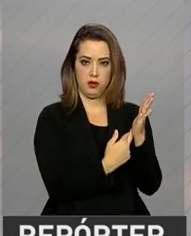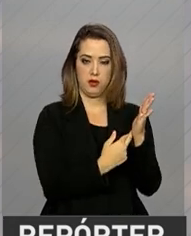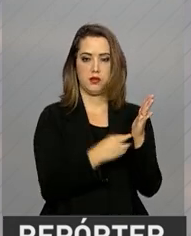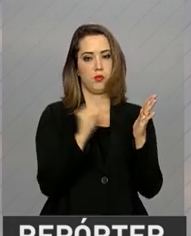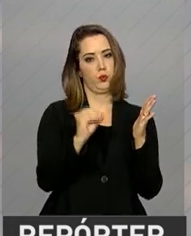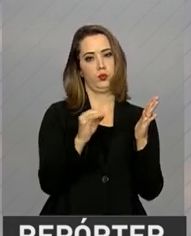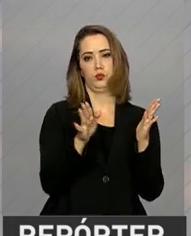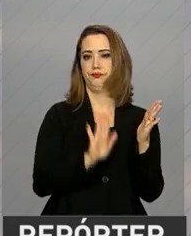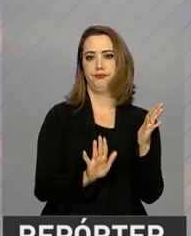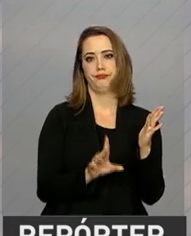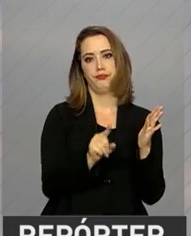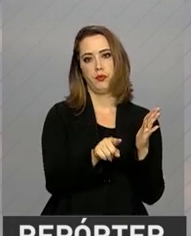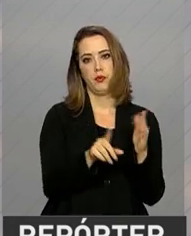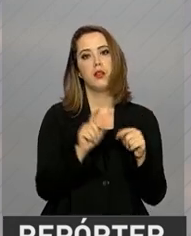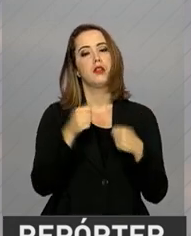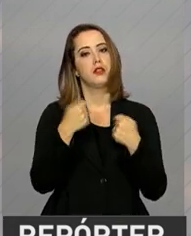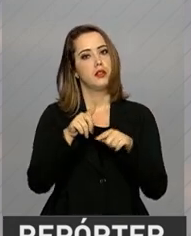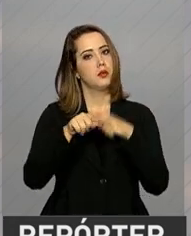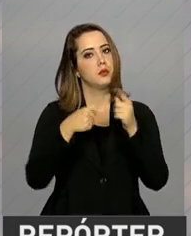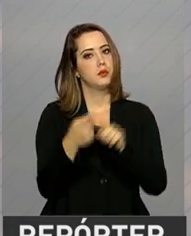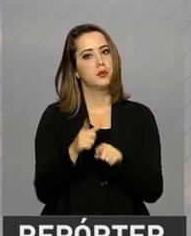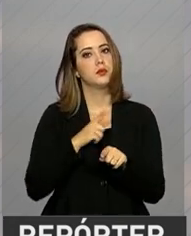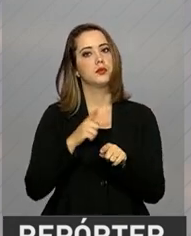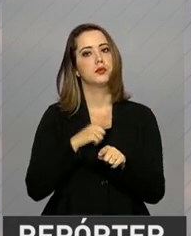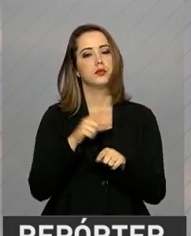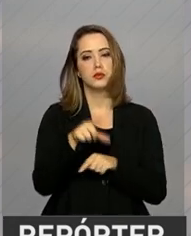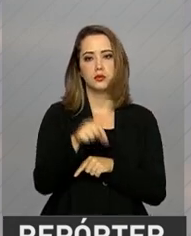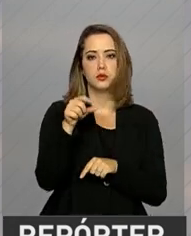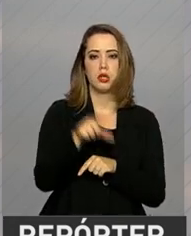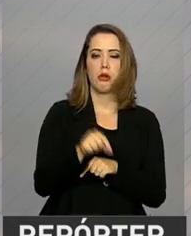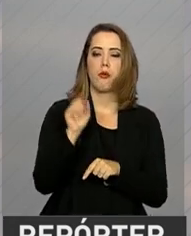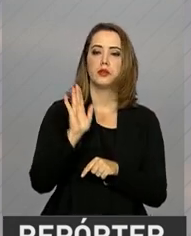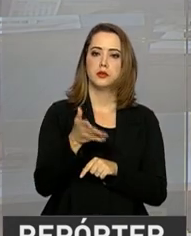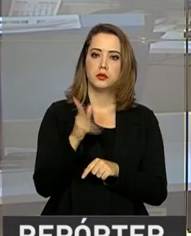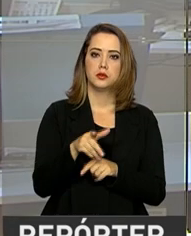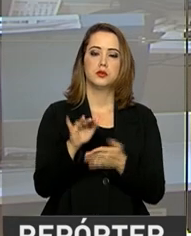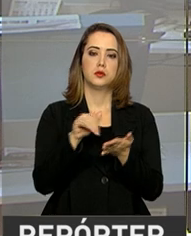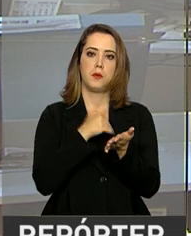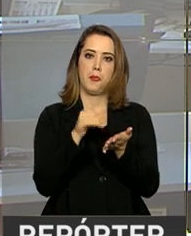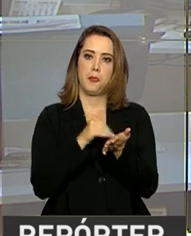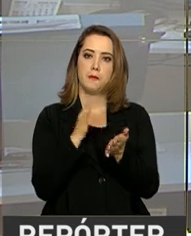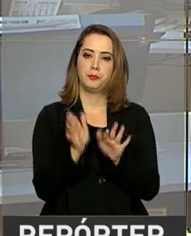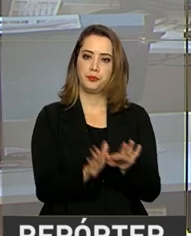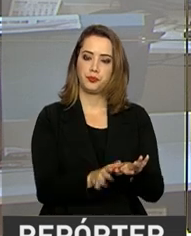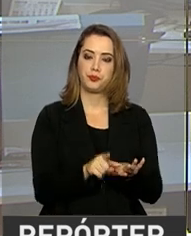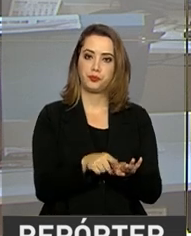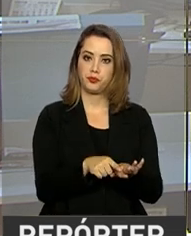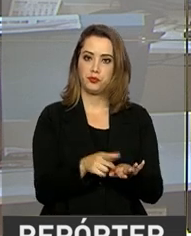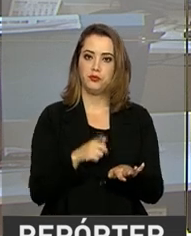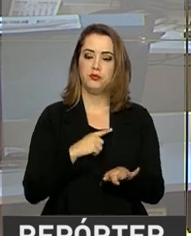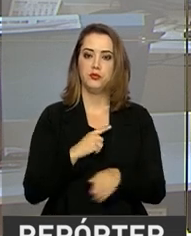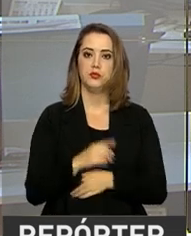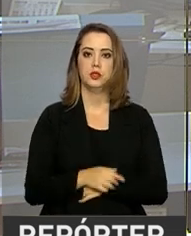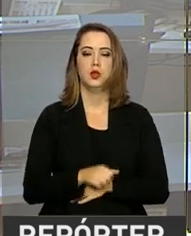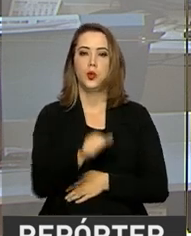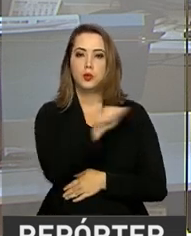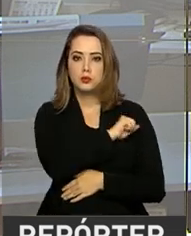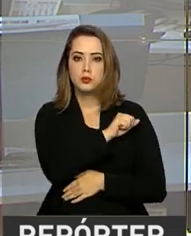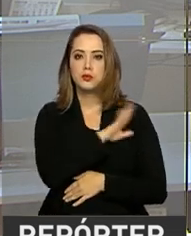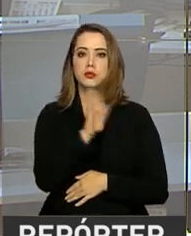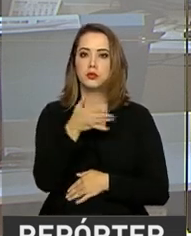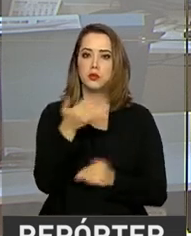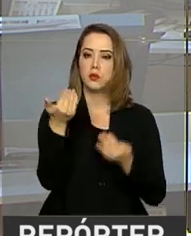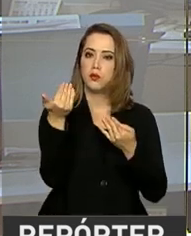candidatos pré-selecionados vai ser divulgada no dia 30 de junho e amanhã Os estudantes que vão fazer o Exame